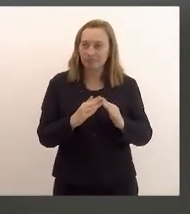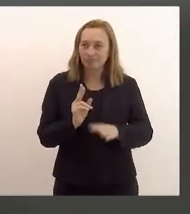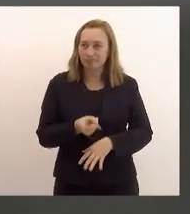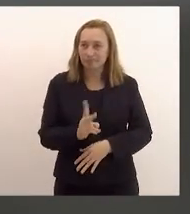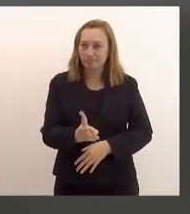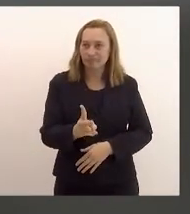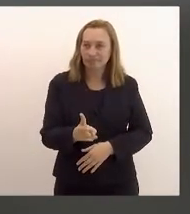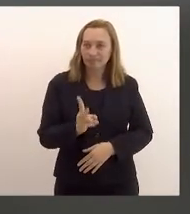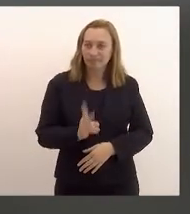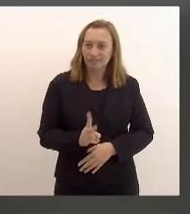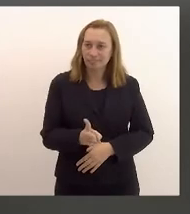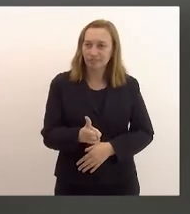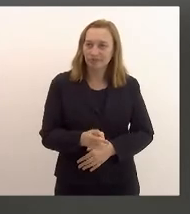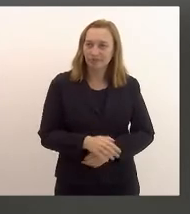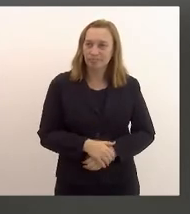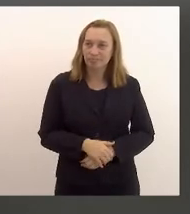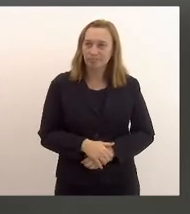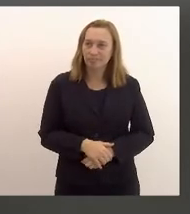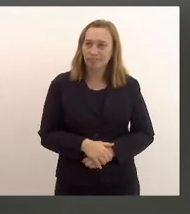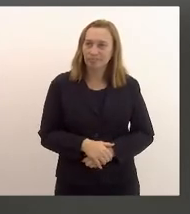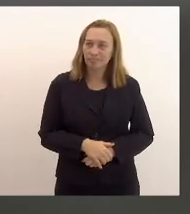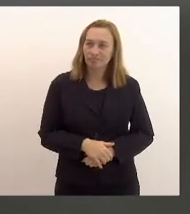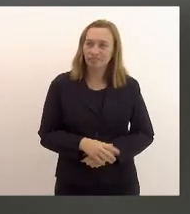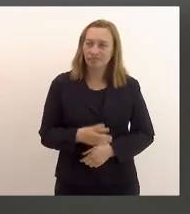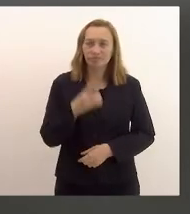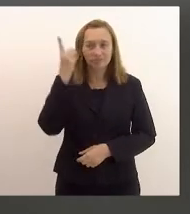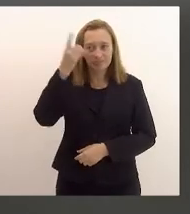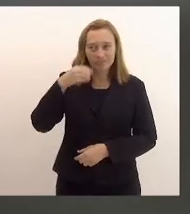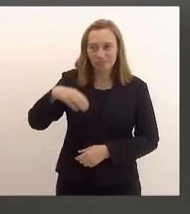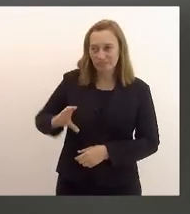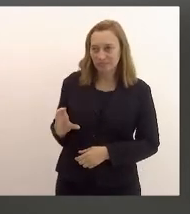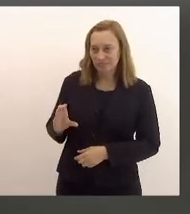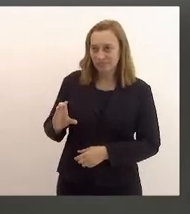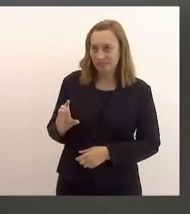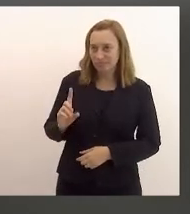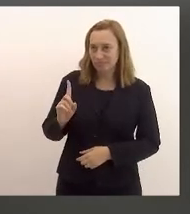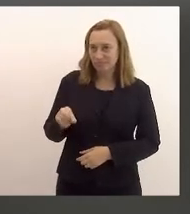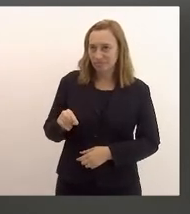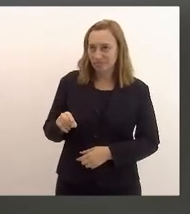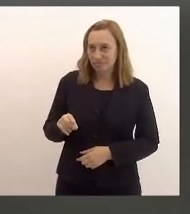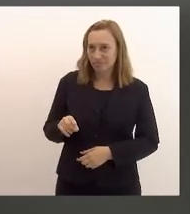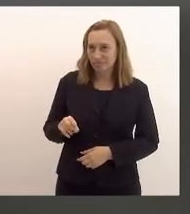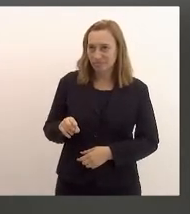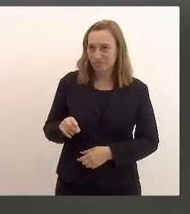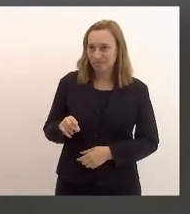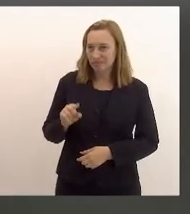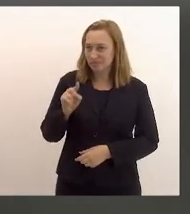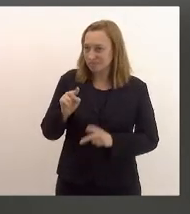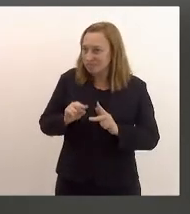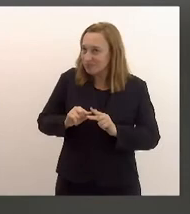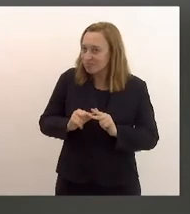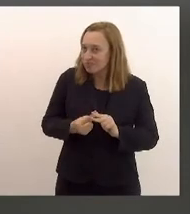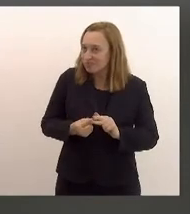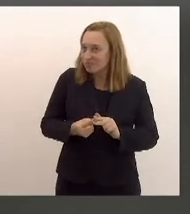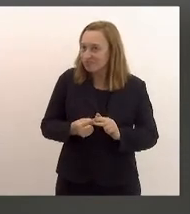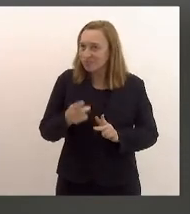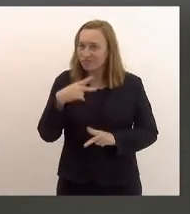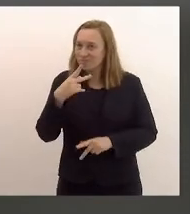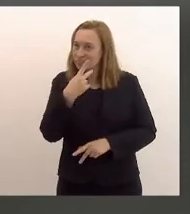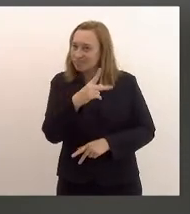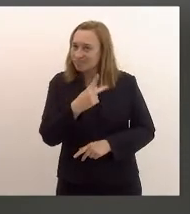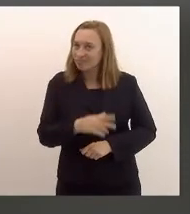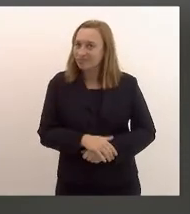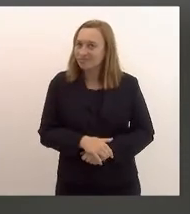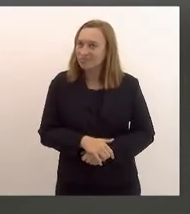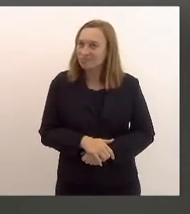sempre sempre sempre deputado Carlos minc Agora um é uma só uma correção na fala de